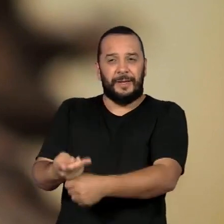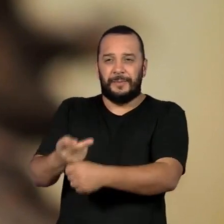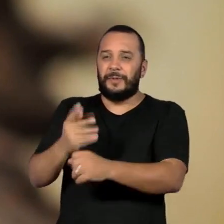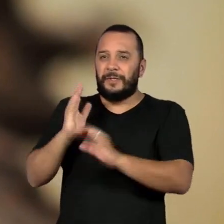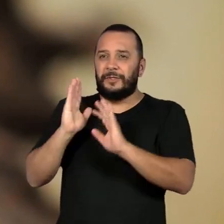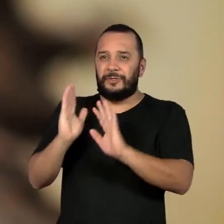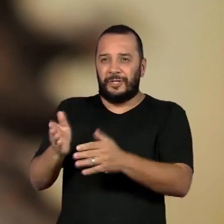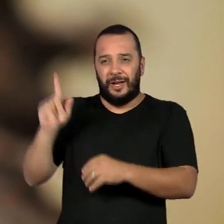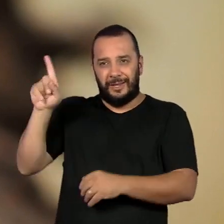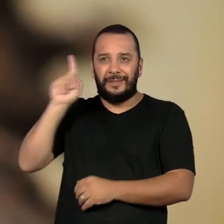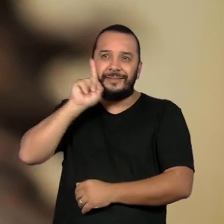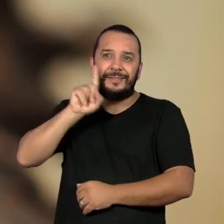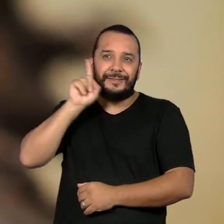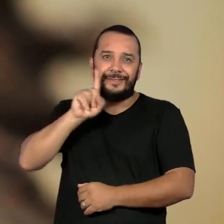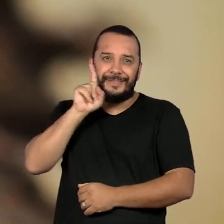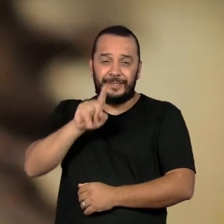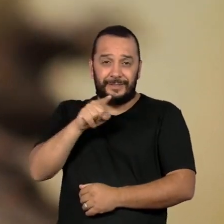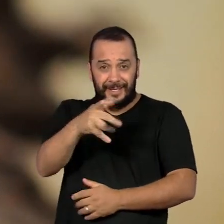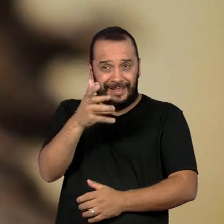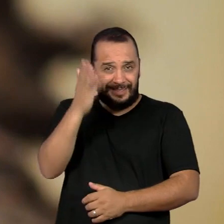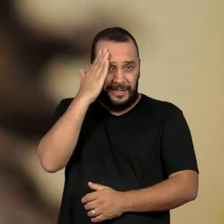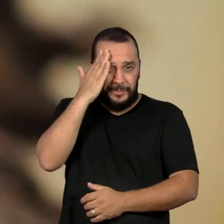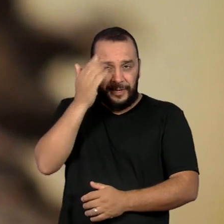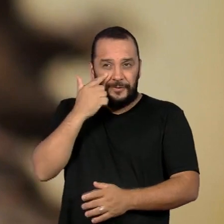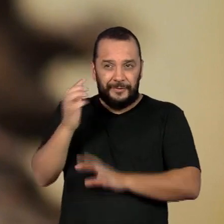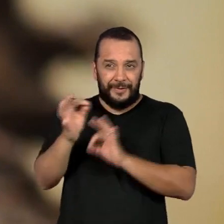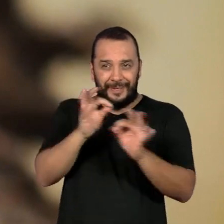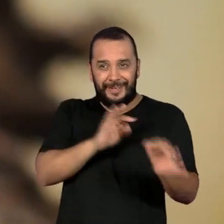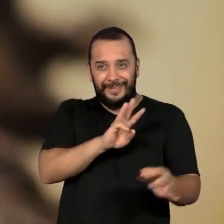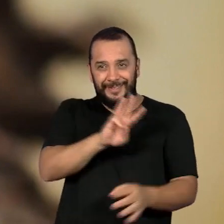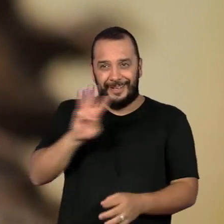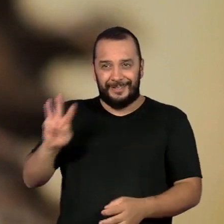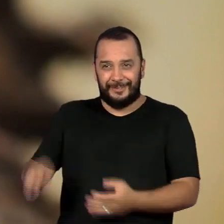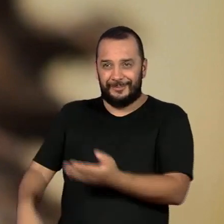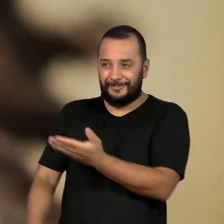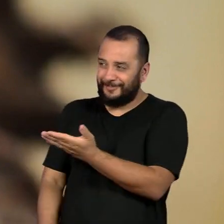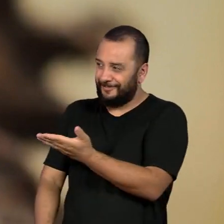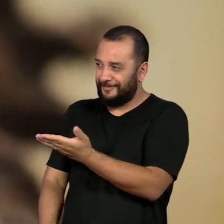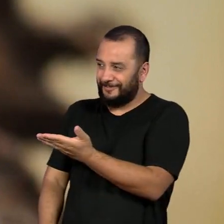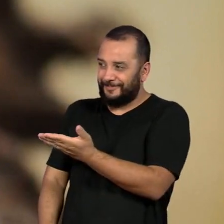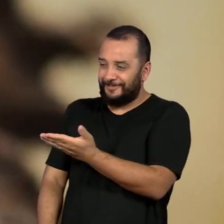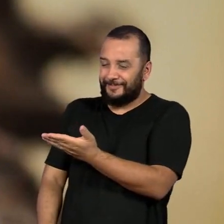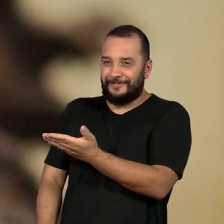Wildlife nos Estados Unidos. Para saber como assistir, acesse o site